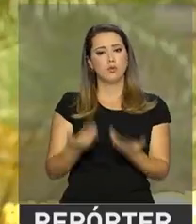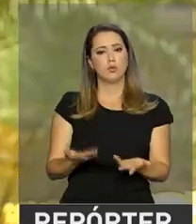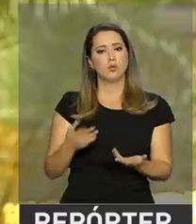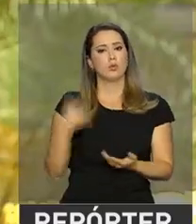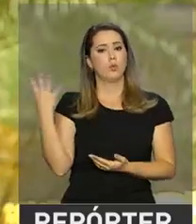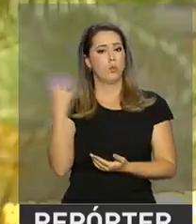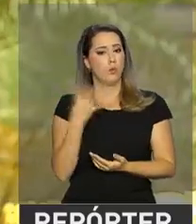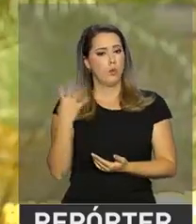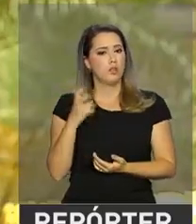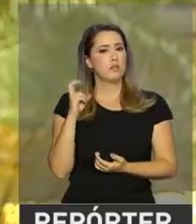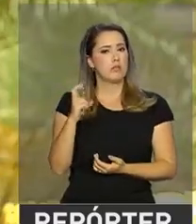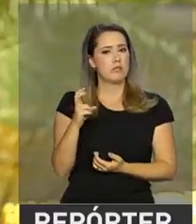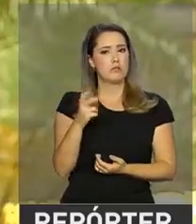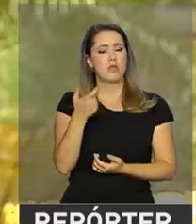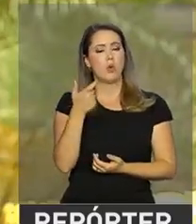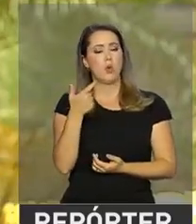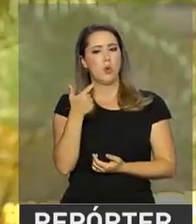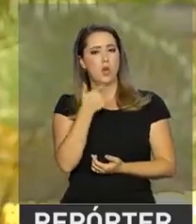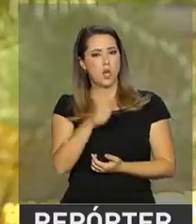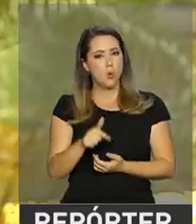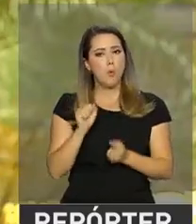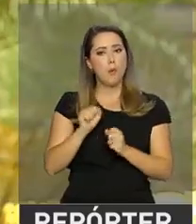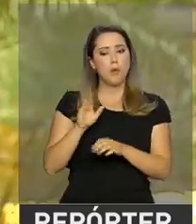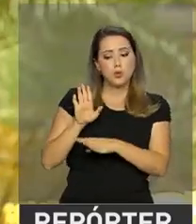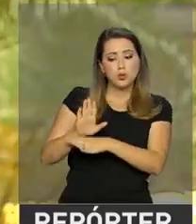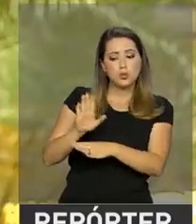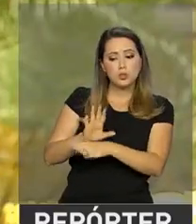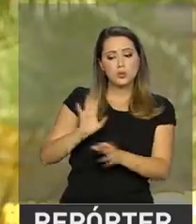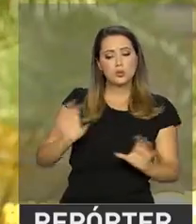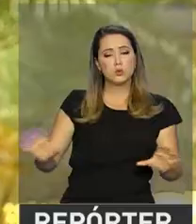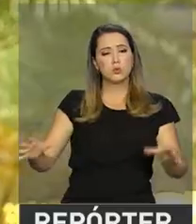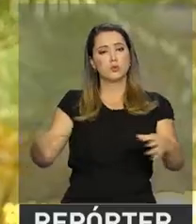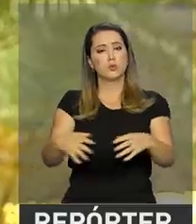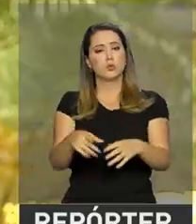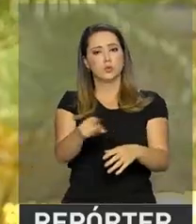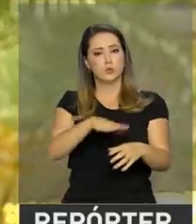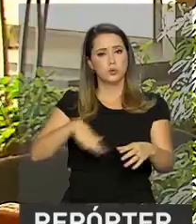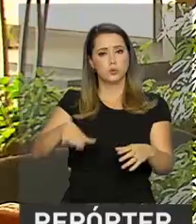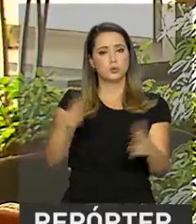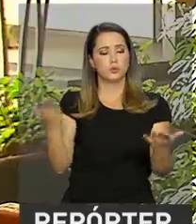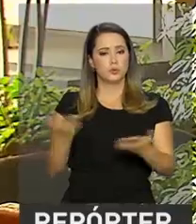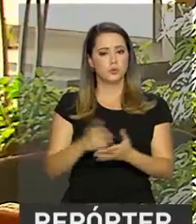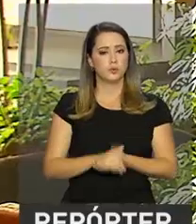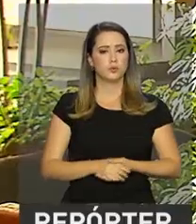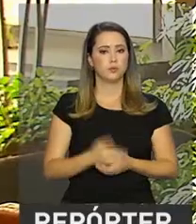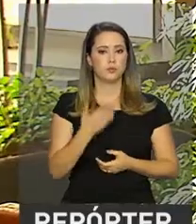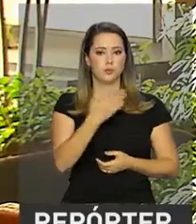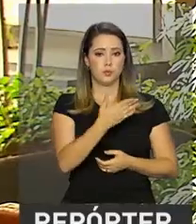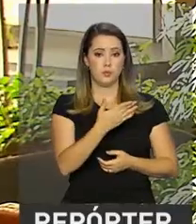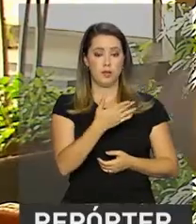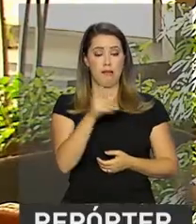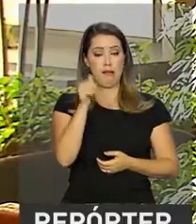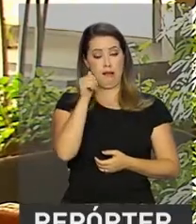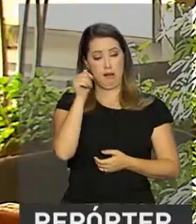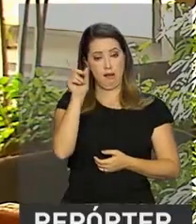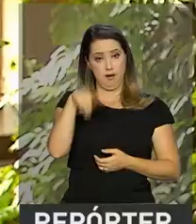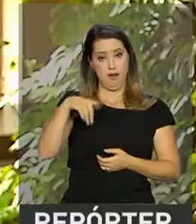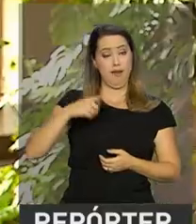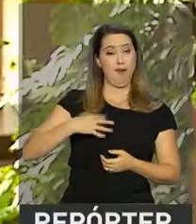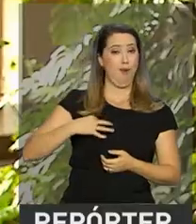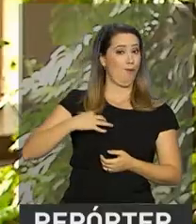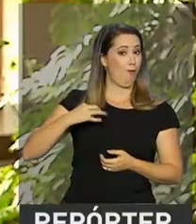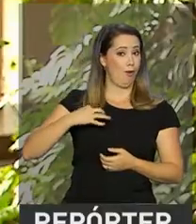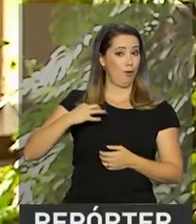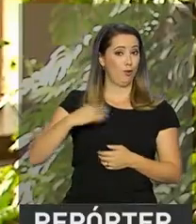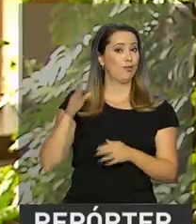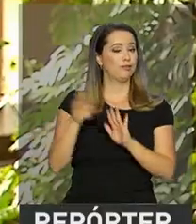45 línguas ele pode cobrir uma grande parte da demanda hoje fernando é uma das voluntárias do projeto e